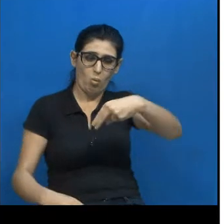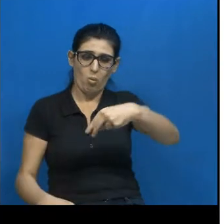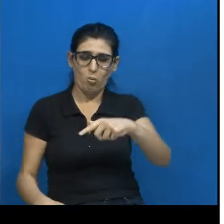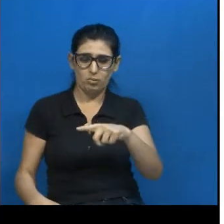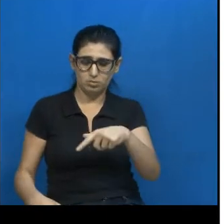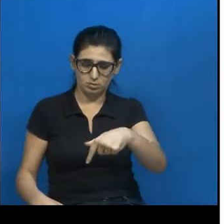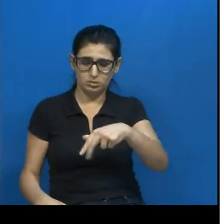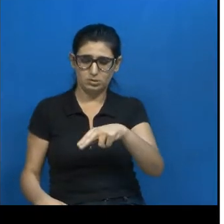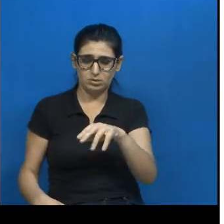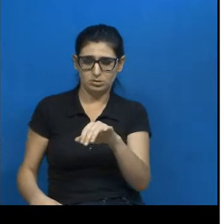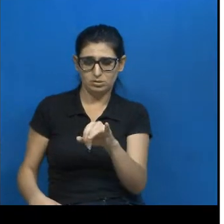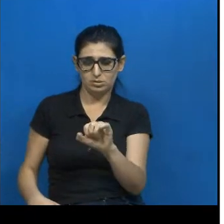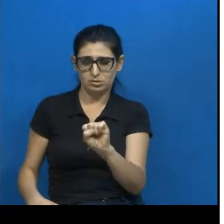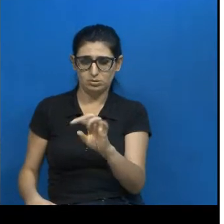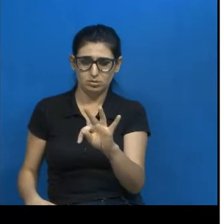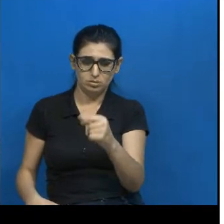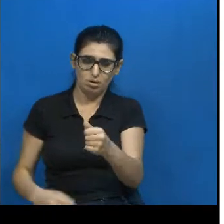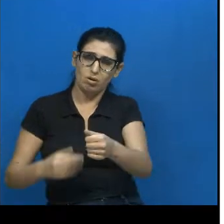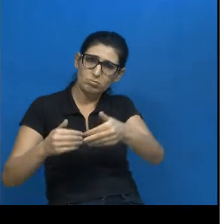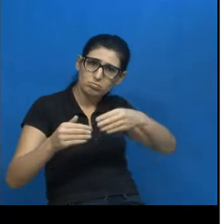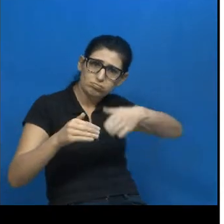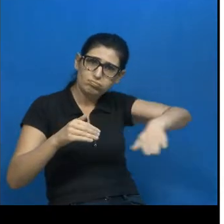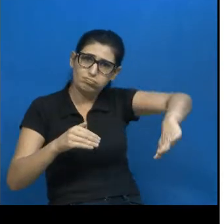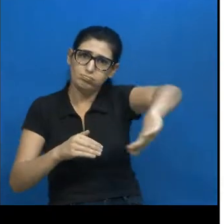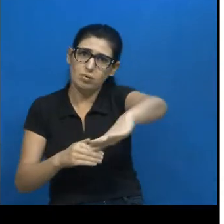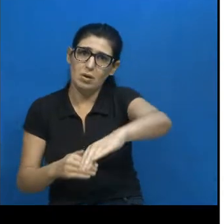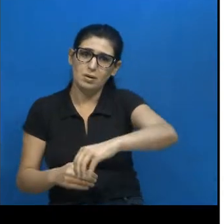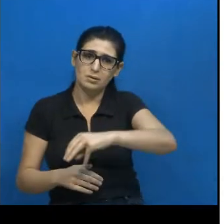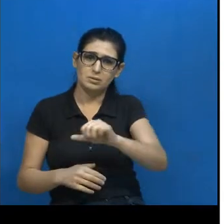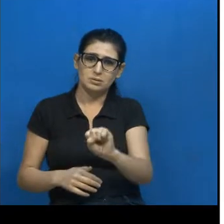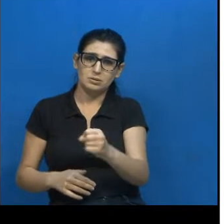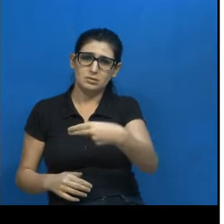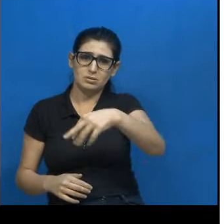Centro Empresarial Kennedy ali, o Centro Comercial Kennedy.